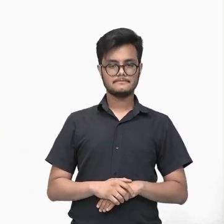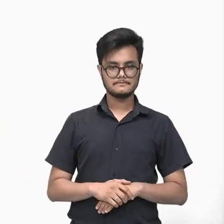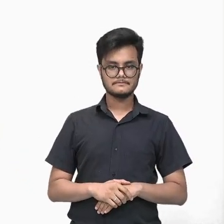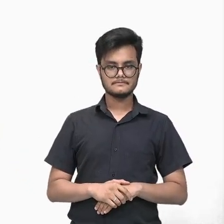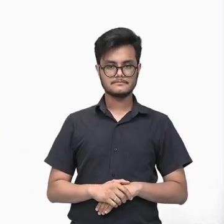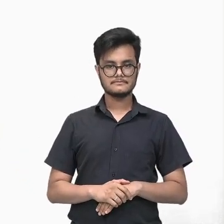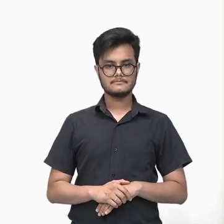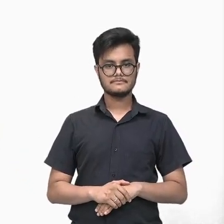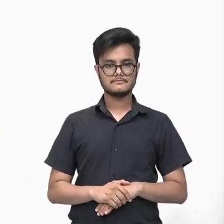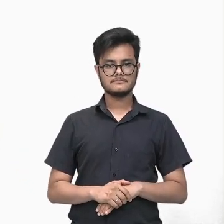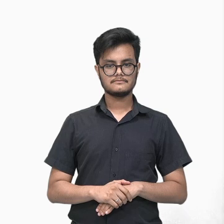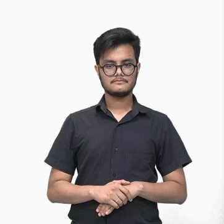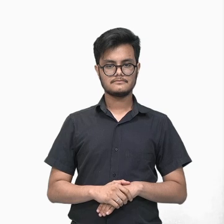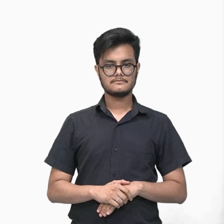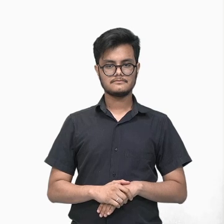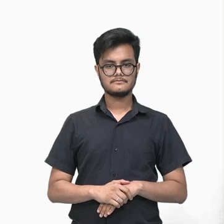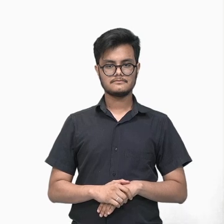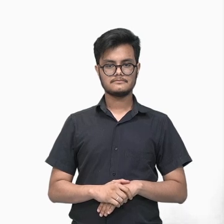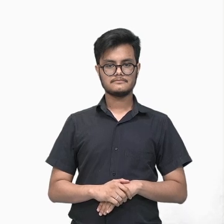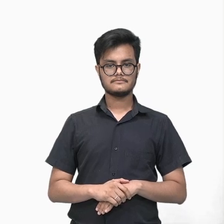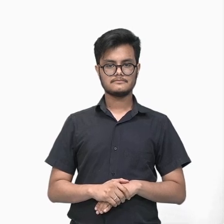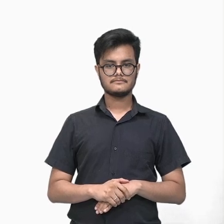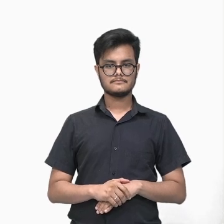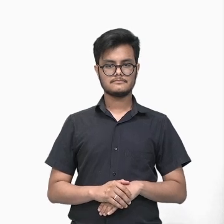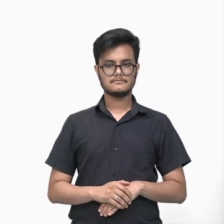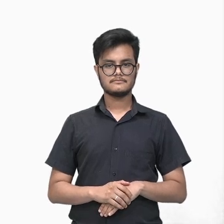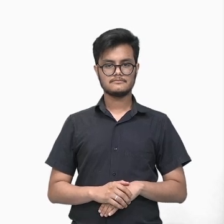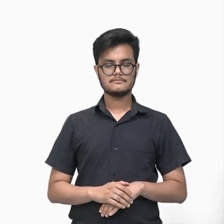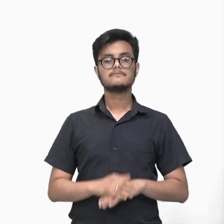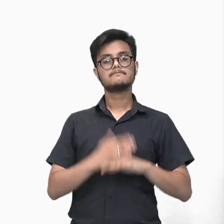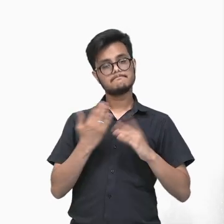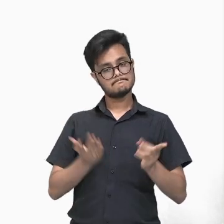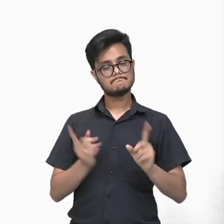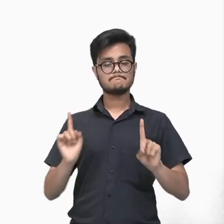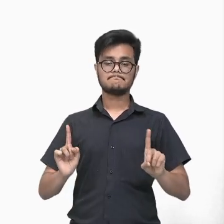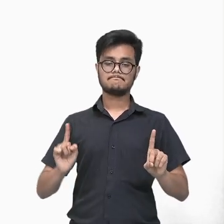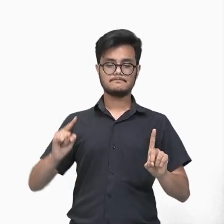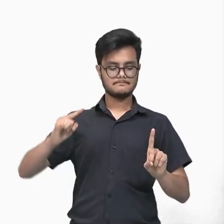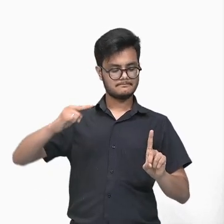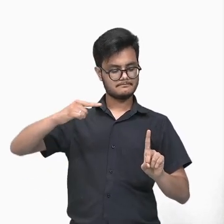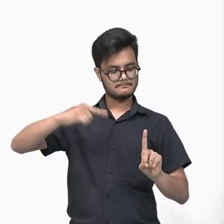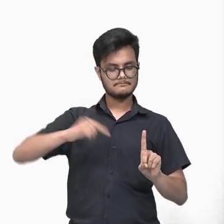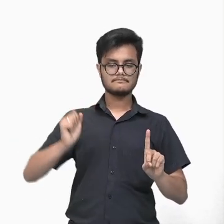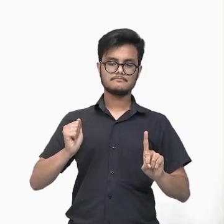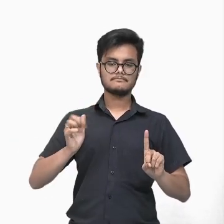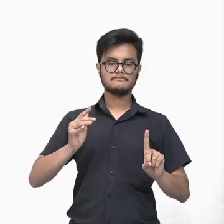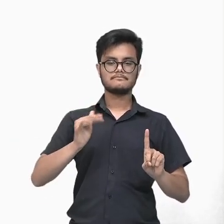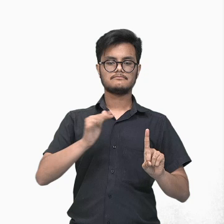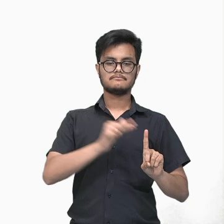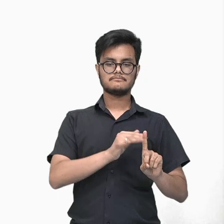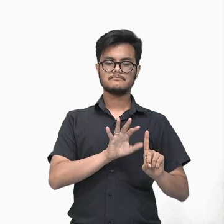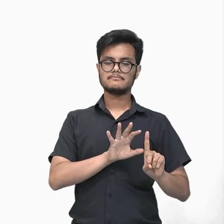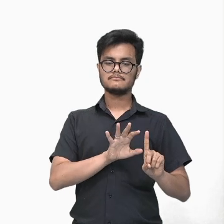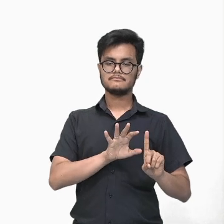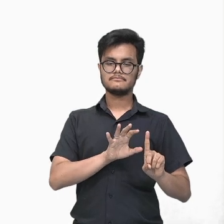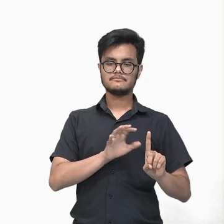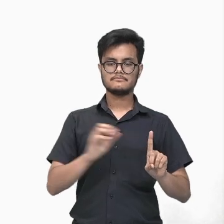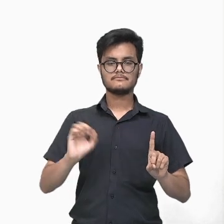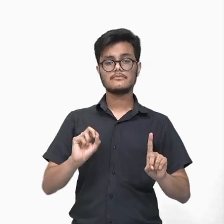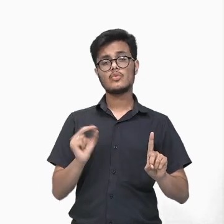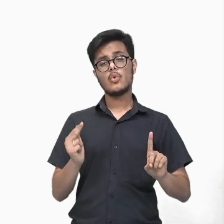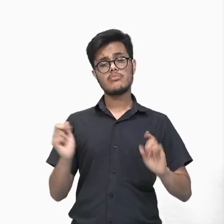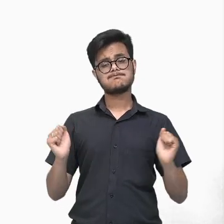haja contato entre elas, elétrons da esfera neutra são atraídos ou